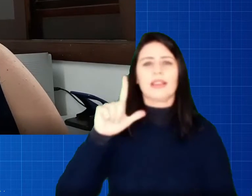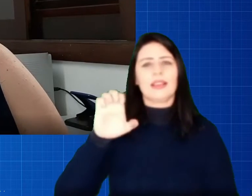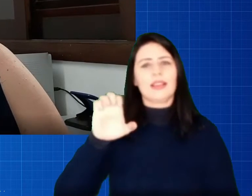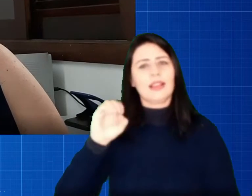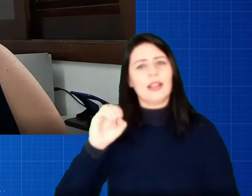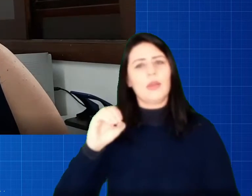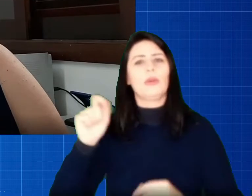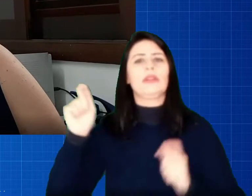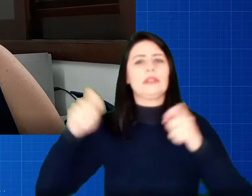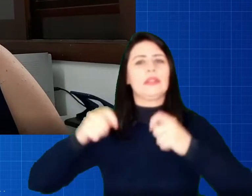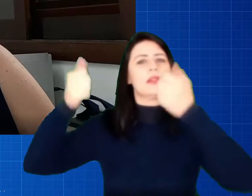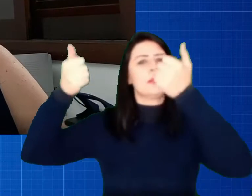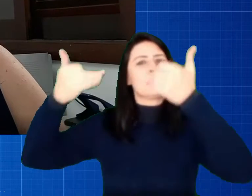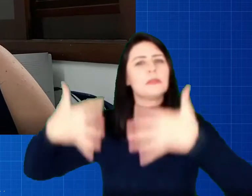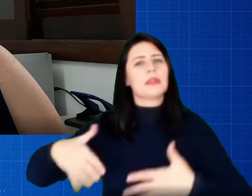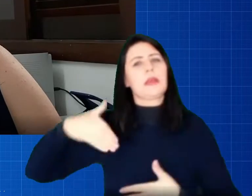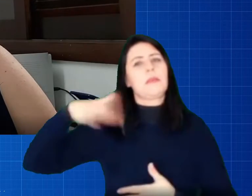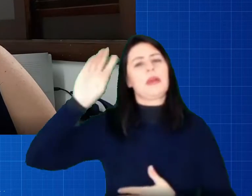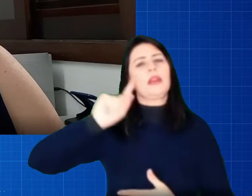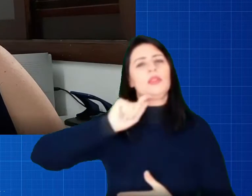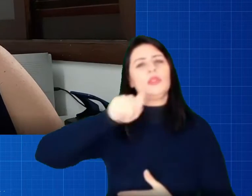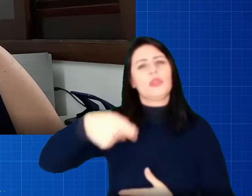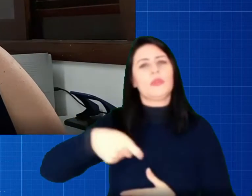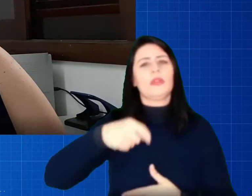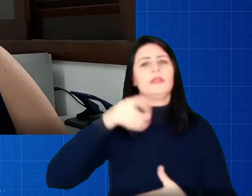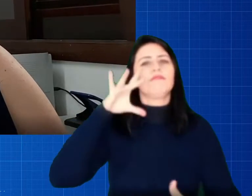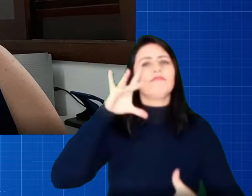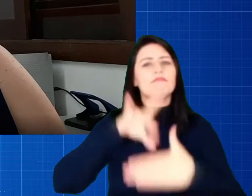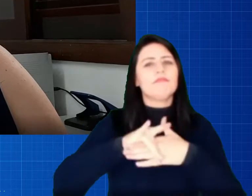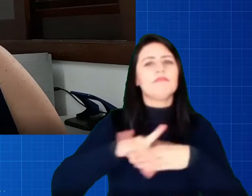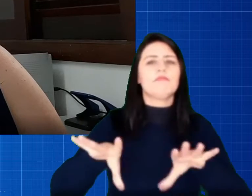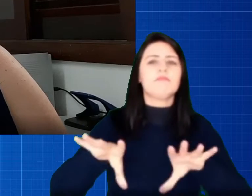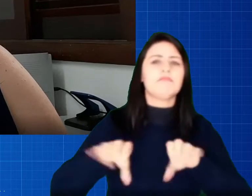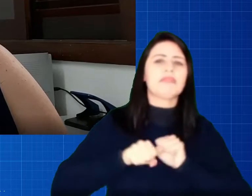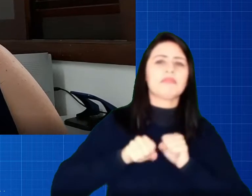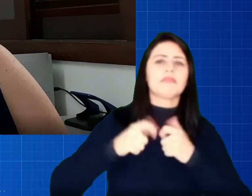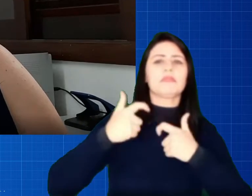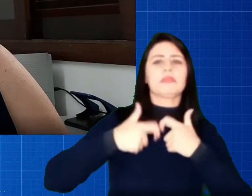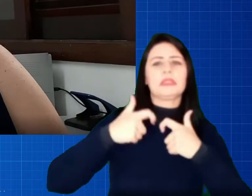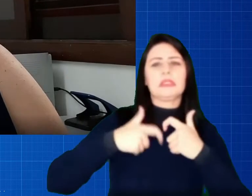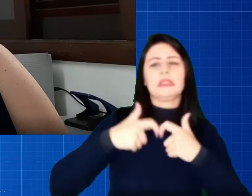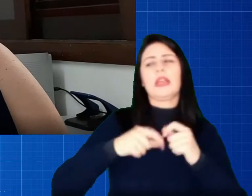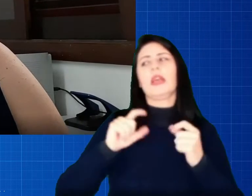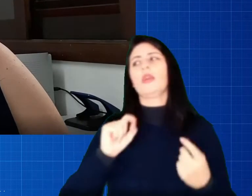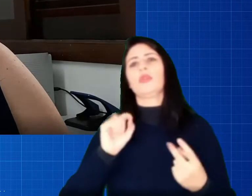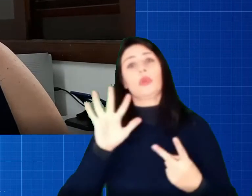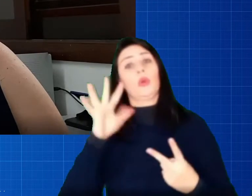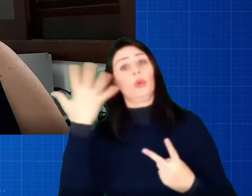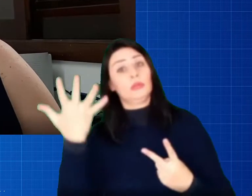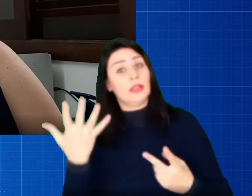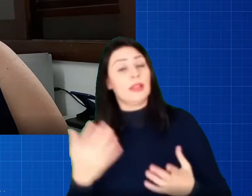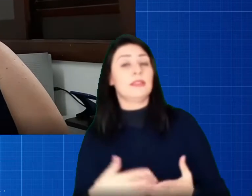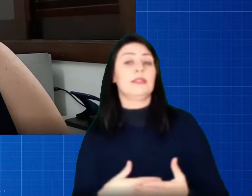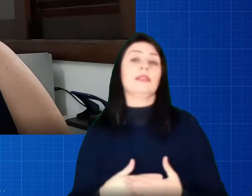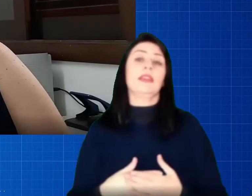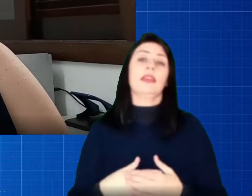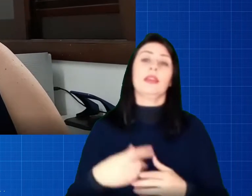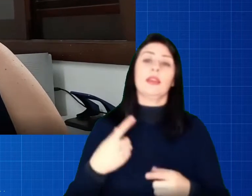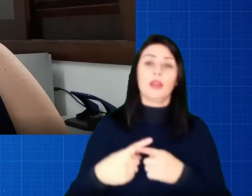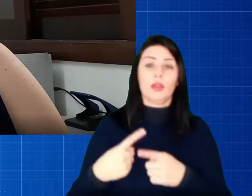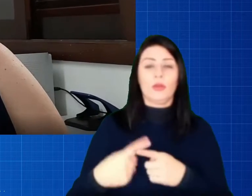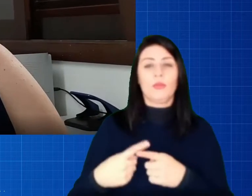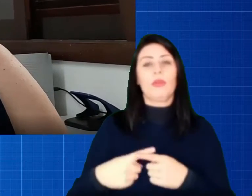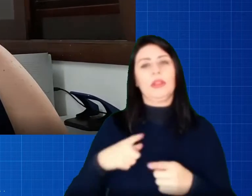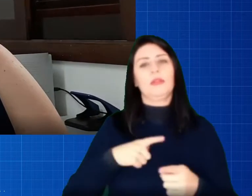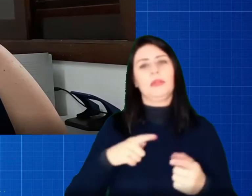pouquinho mais a respeito das ISTs, né? Falar um pouquinho do que acontece, porque eu acredito que, nesse